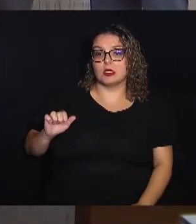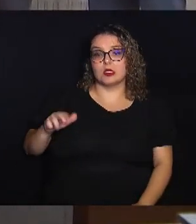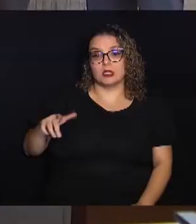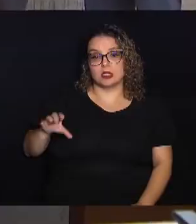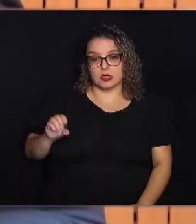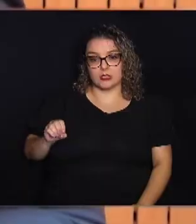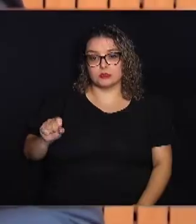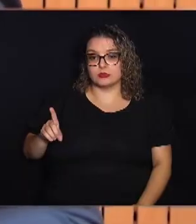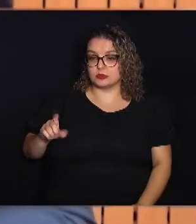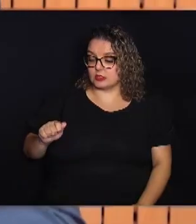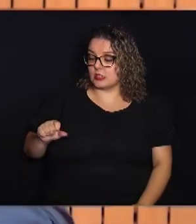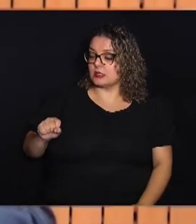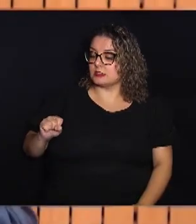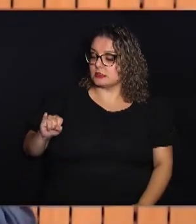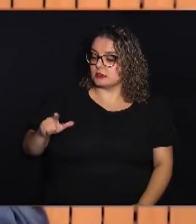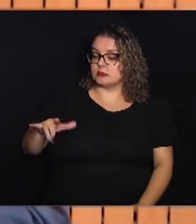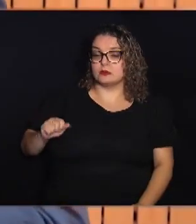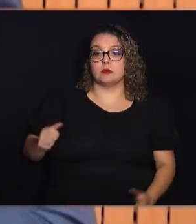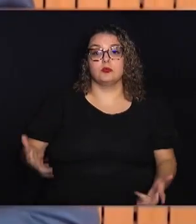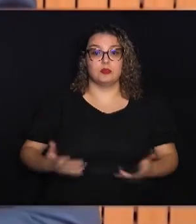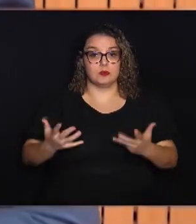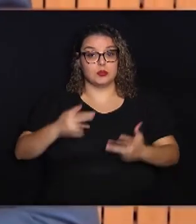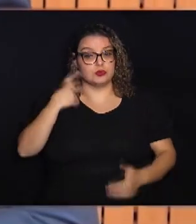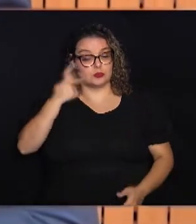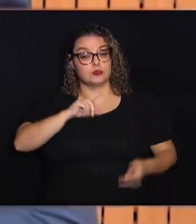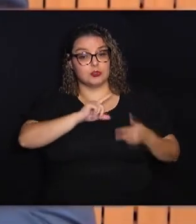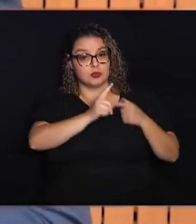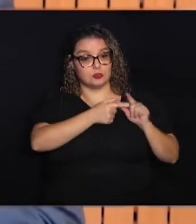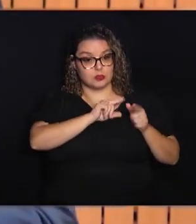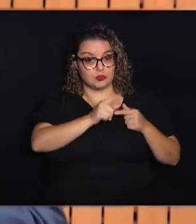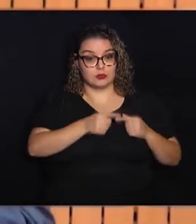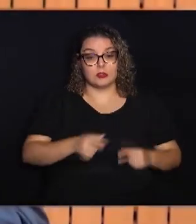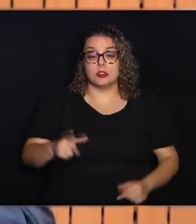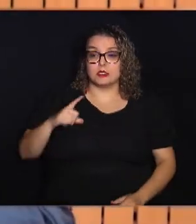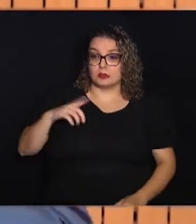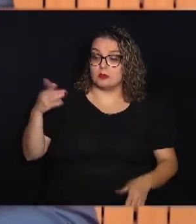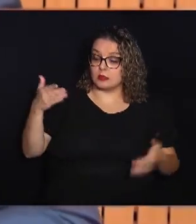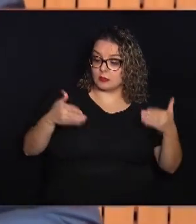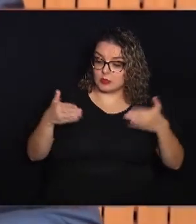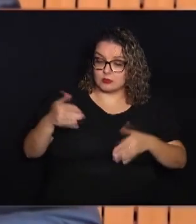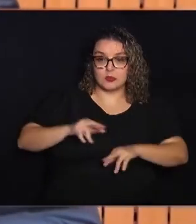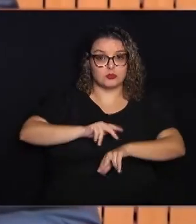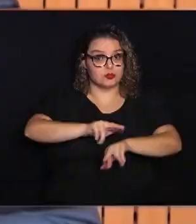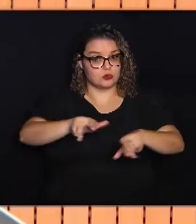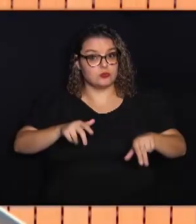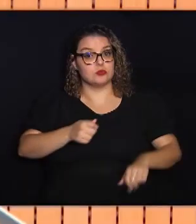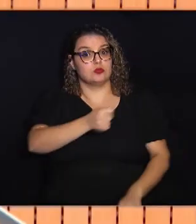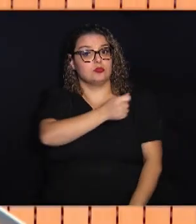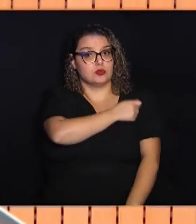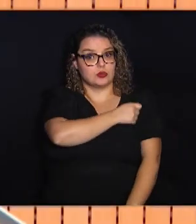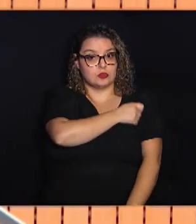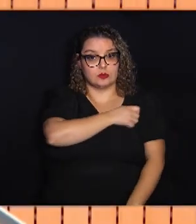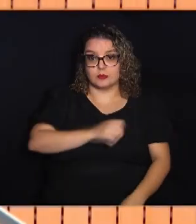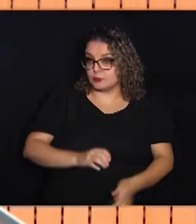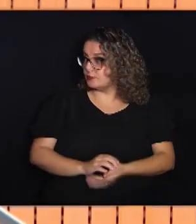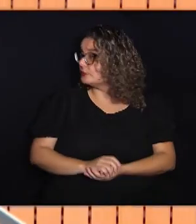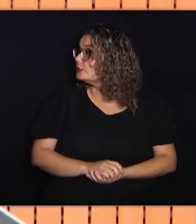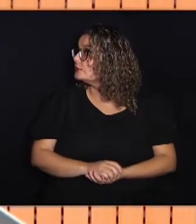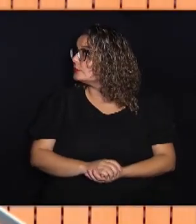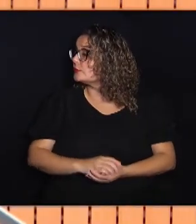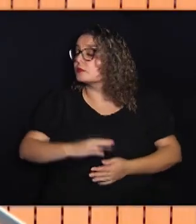Silva, por iniciativa do vereador Major Jaime, contou com a participação de diversas autoridades. A Câmara Municipal,